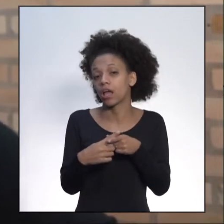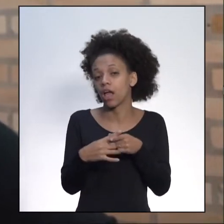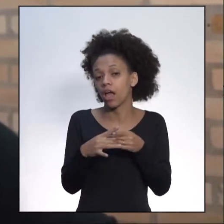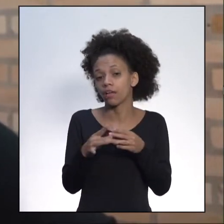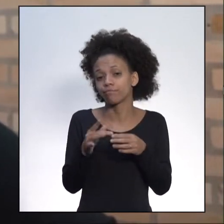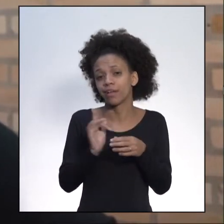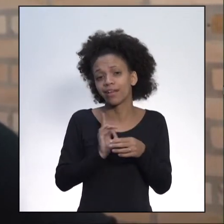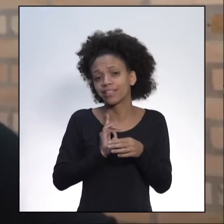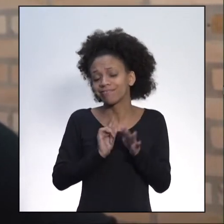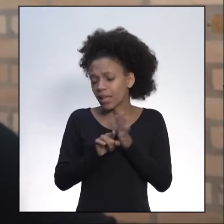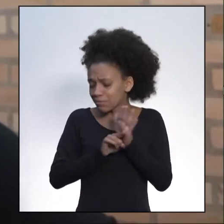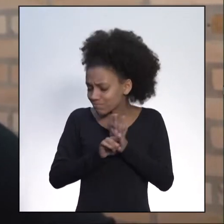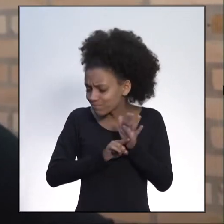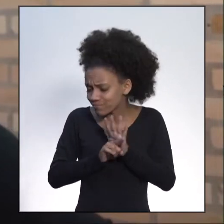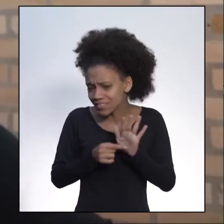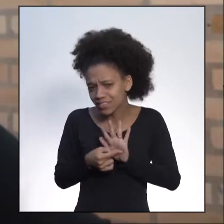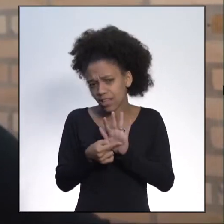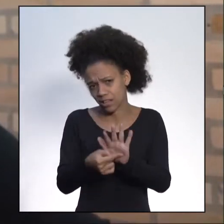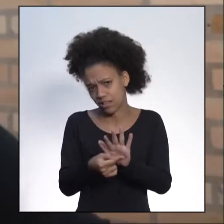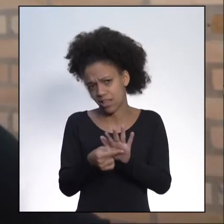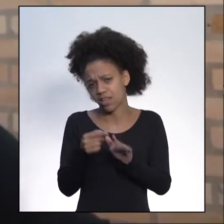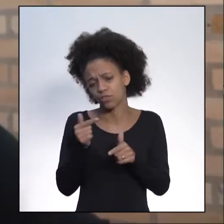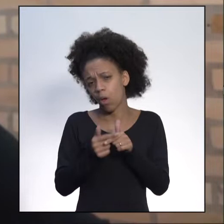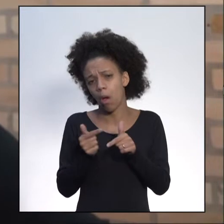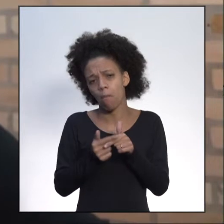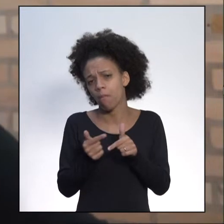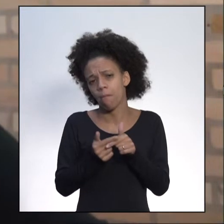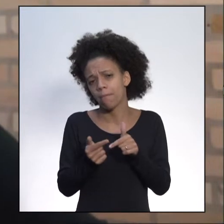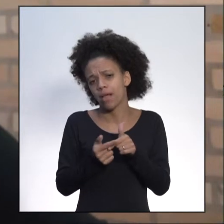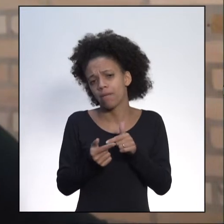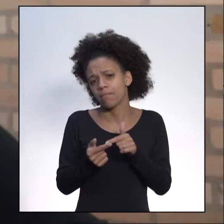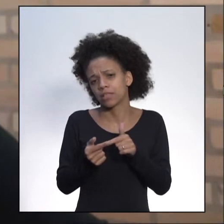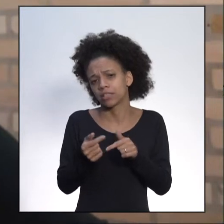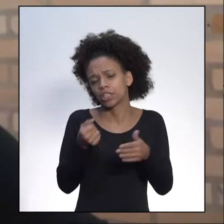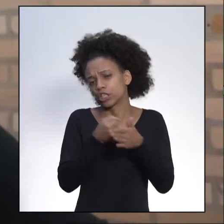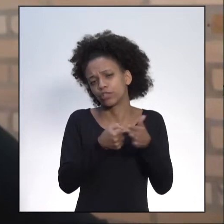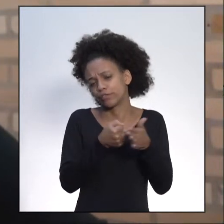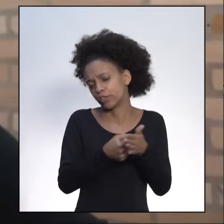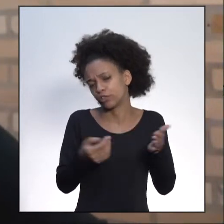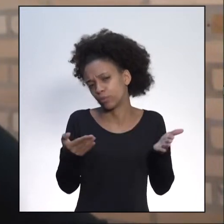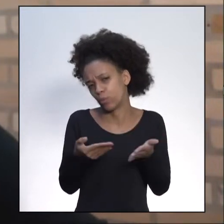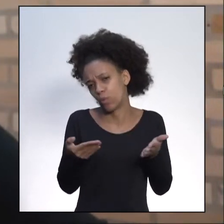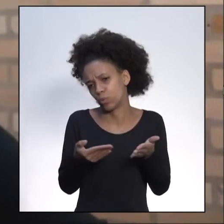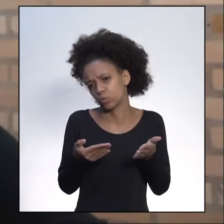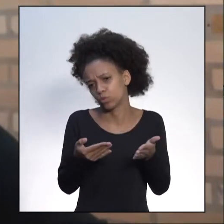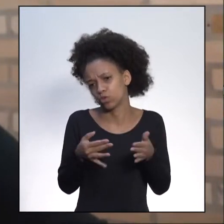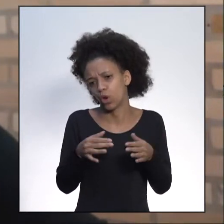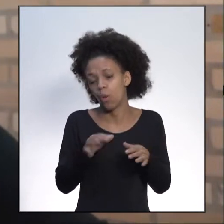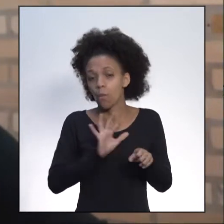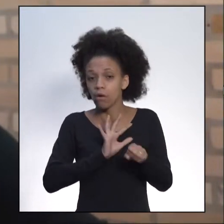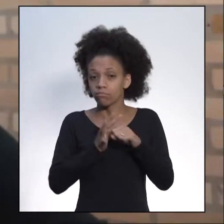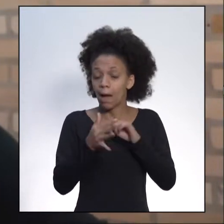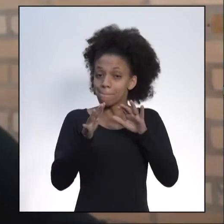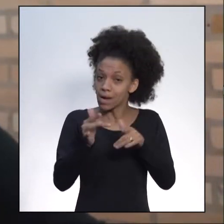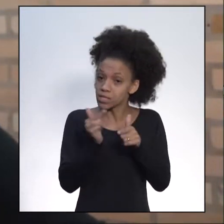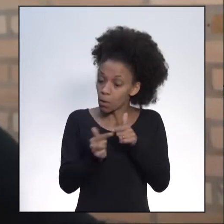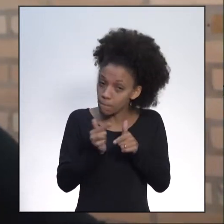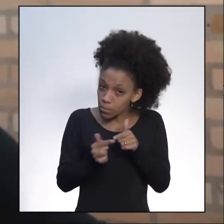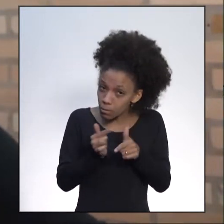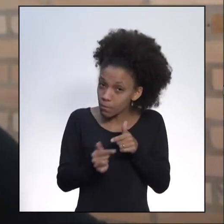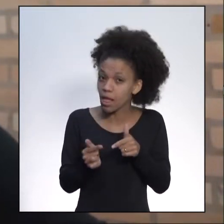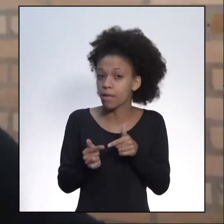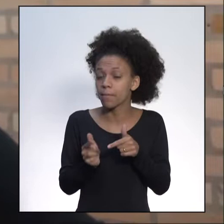muitas pesquisas que mostram isso, e esse não é um problema que nós estamos enfrentando hoje com a pandemia, mas é um problema que a